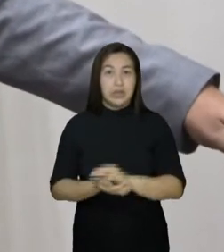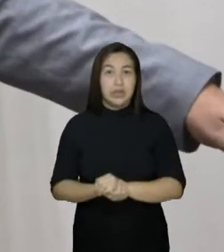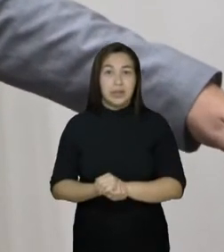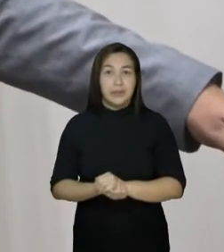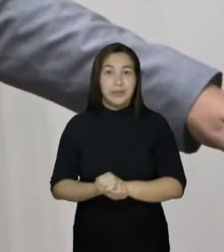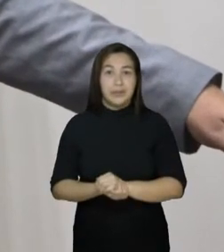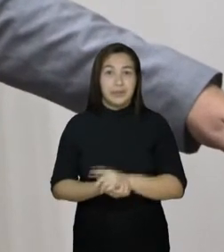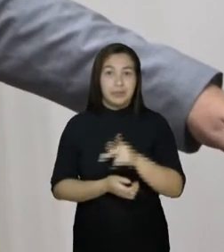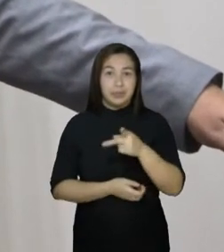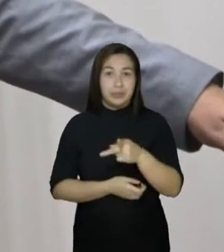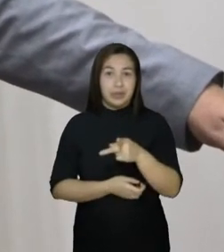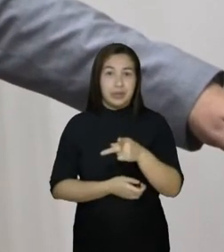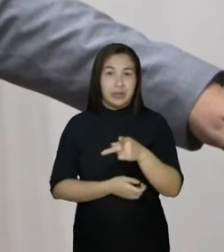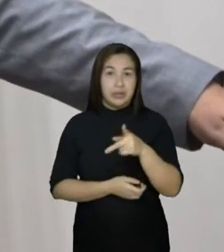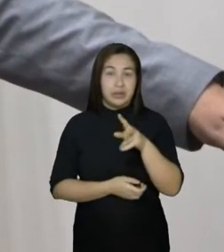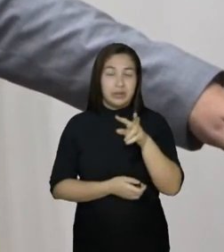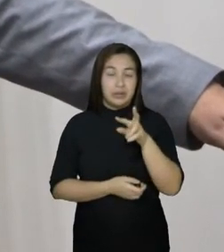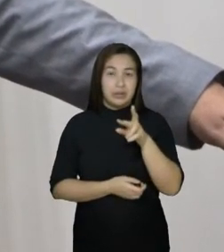da República.